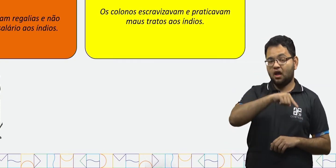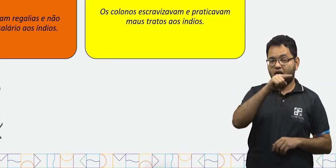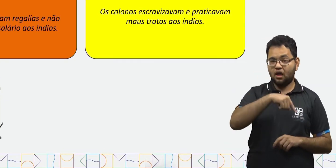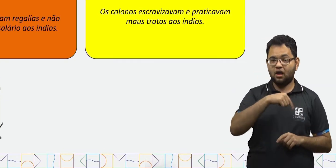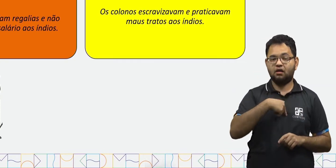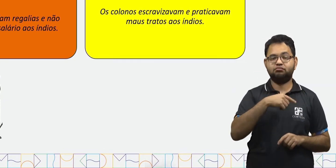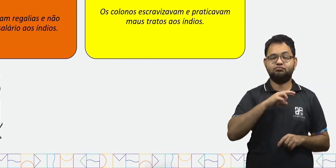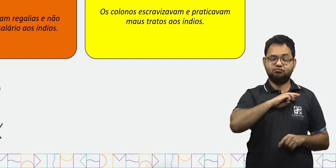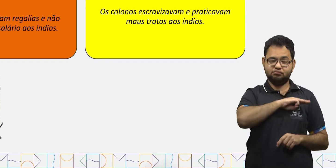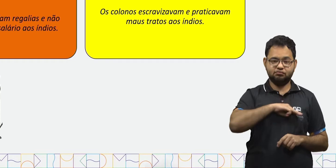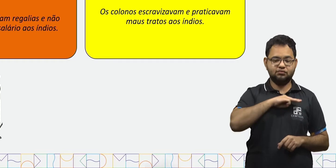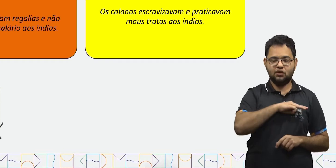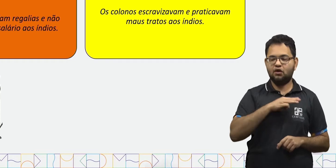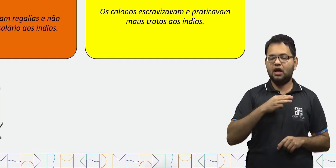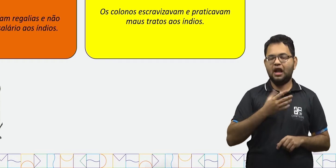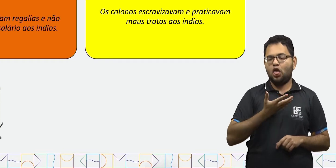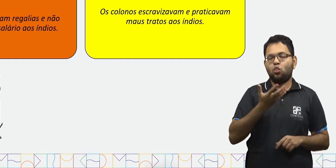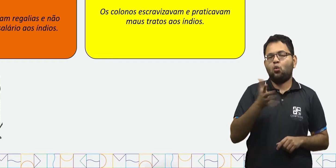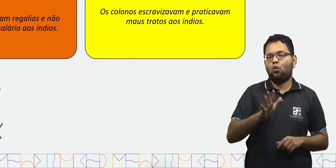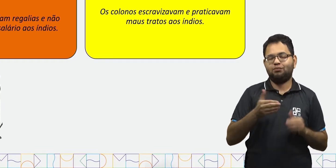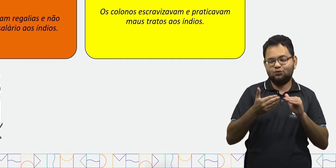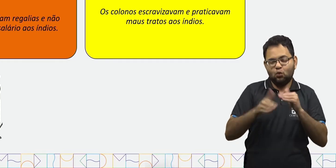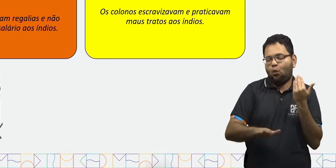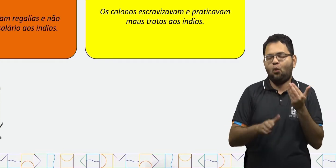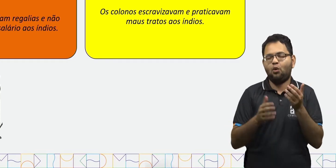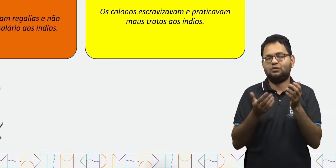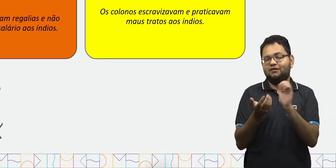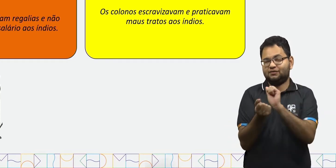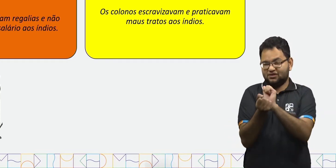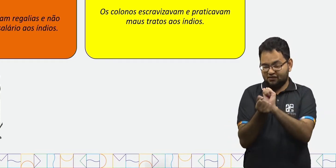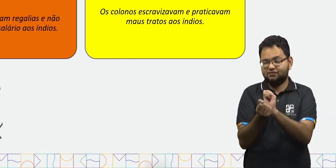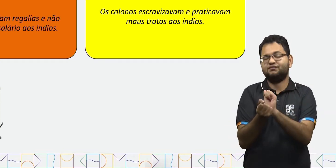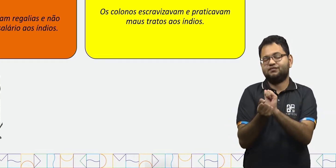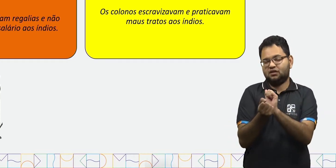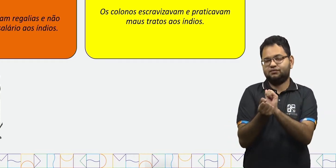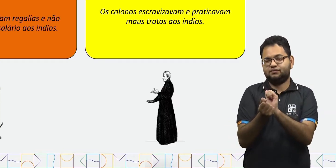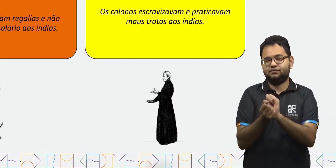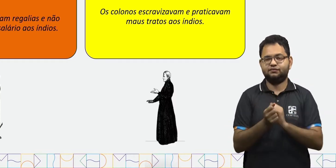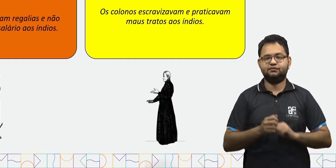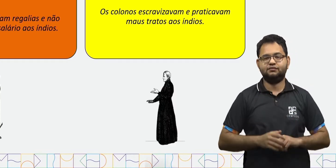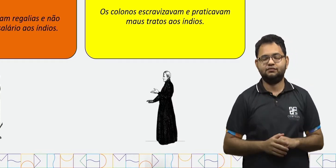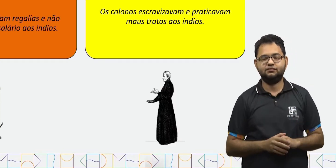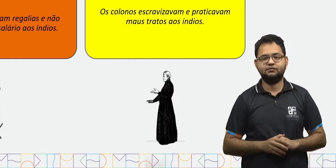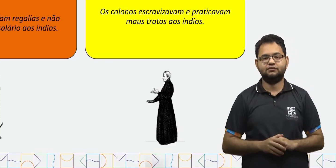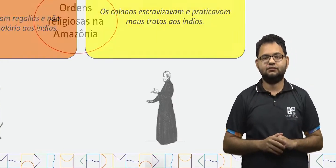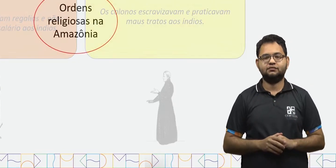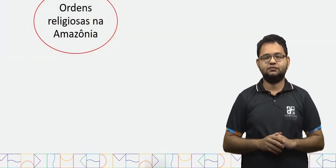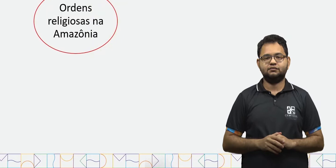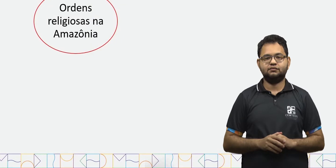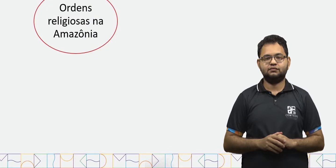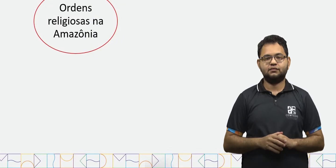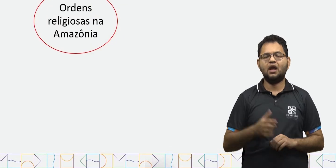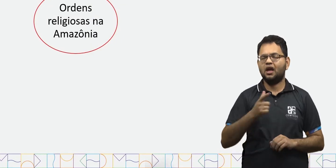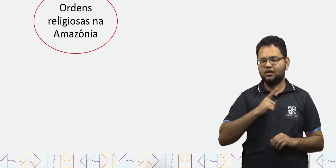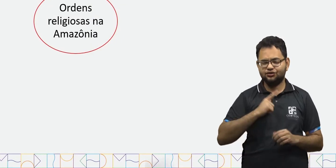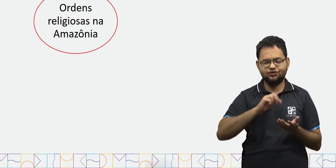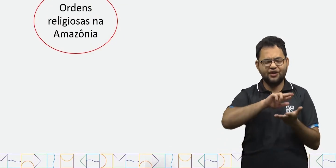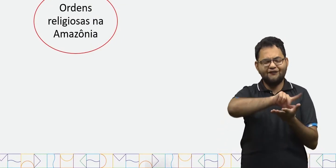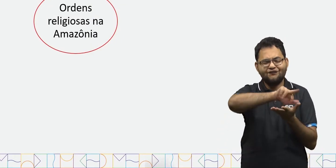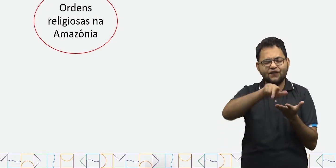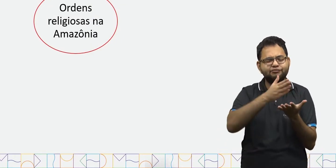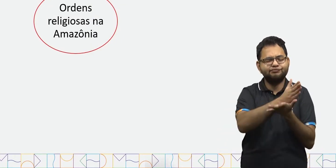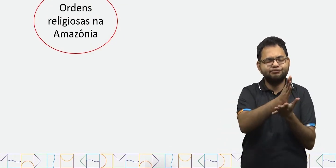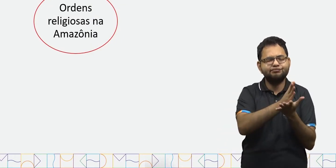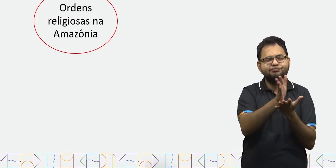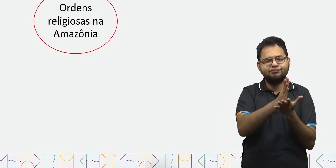jesuítas eram contra a escravidão e aos maus-tratos praticados pelos colonizadores aos indígenas. Haviam várias